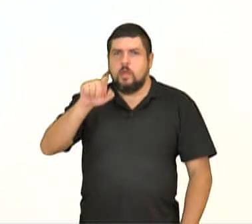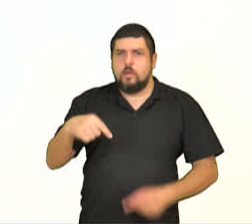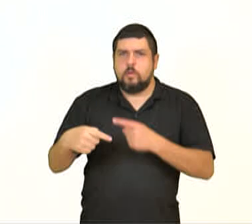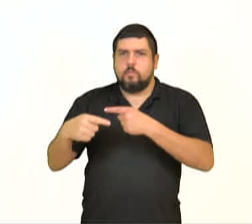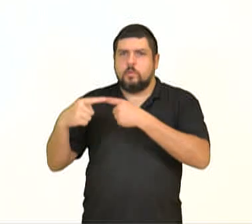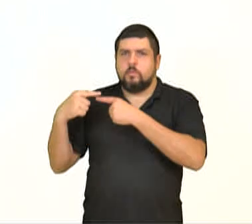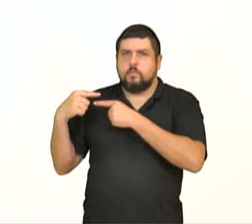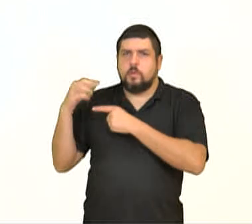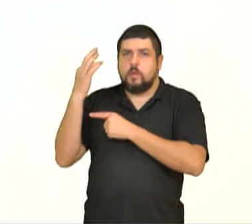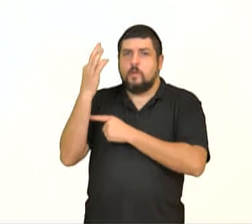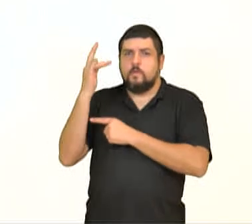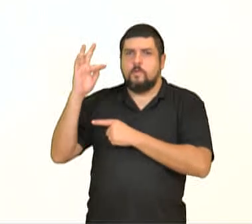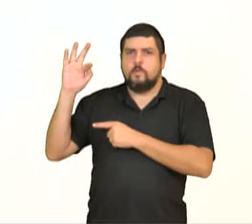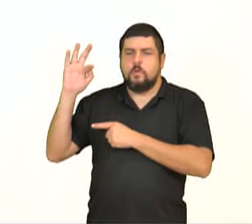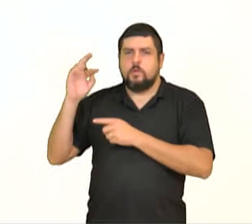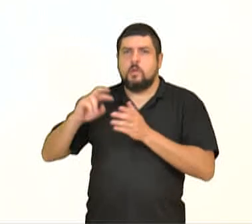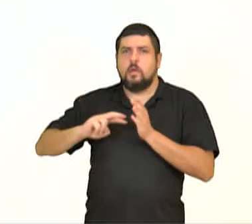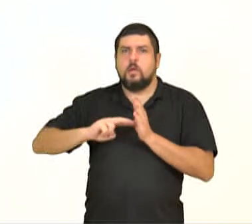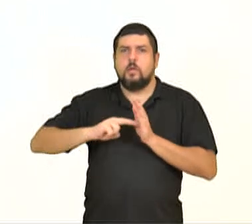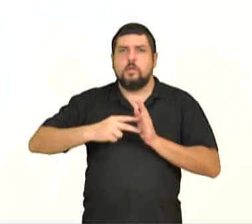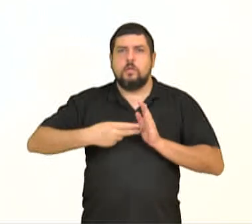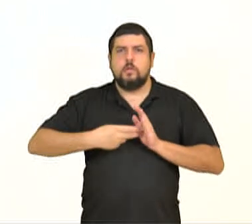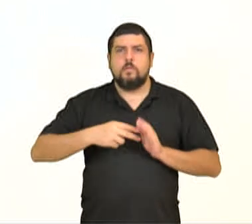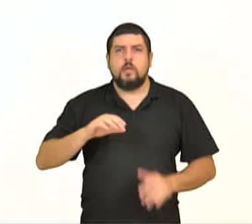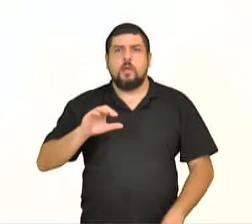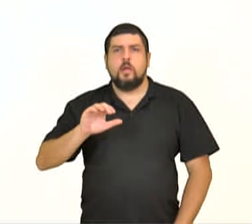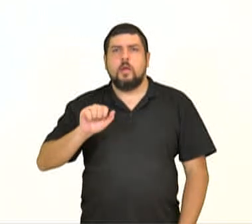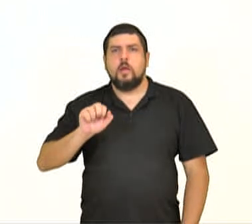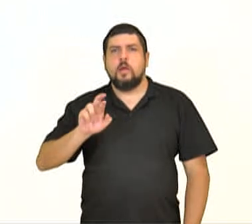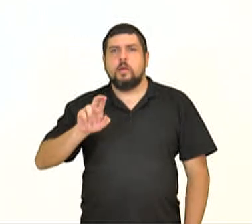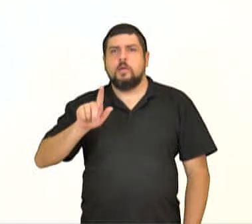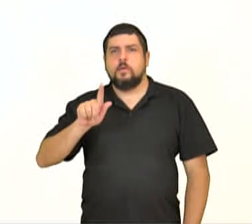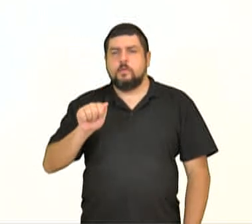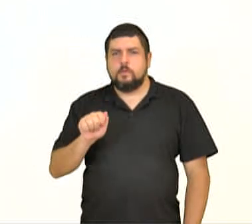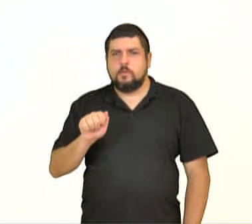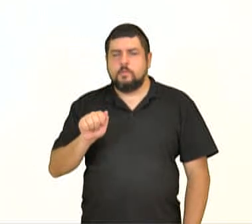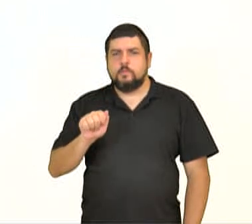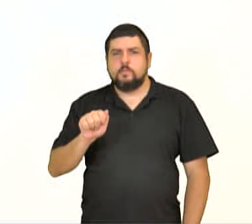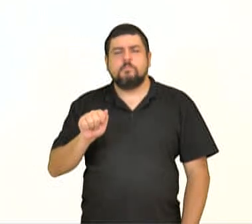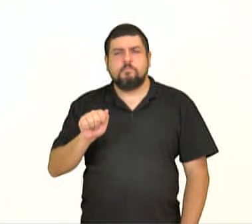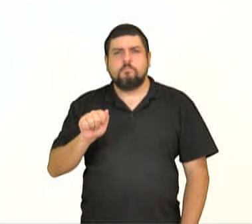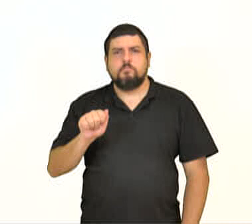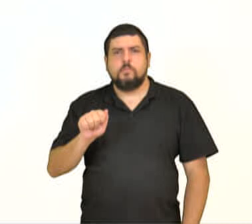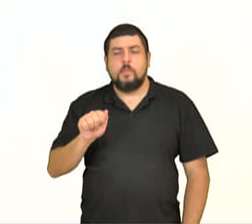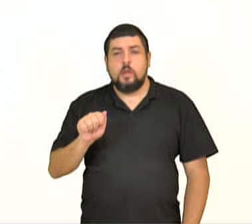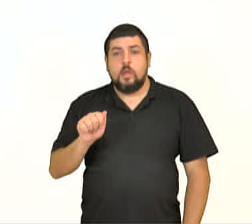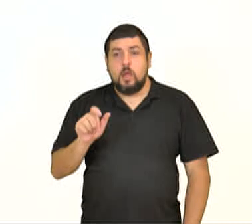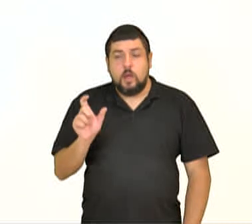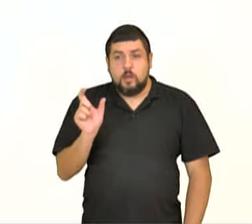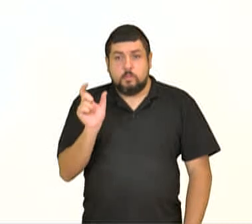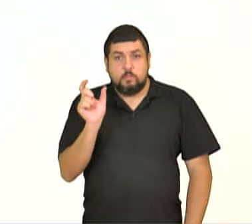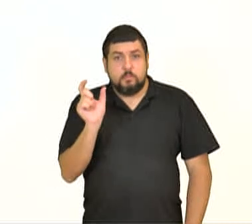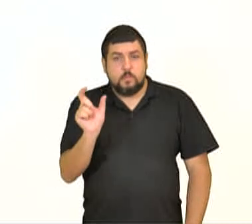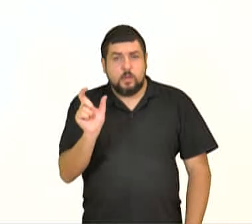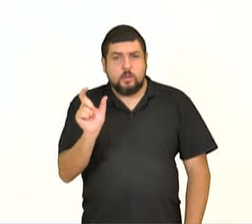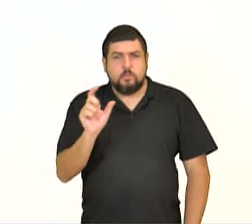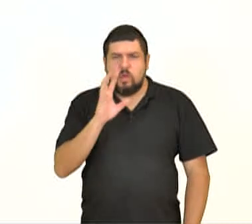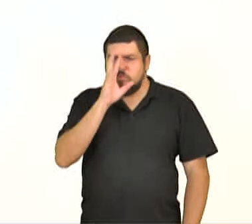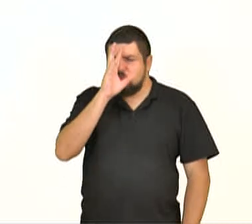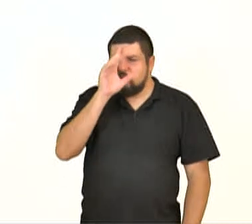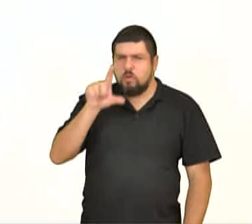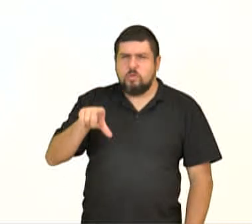carga. Esse nome não foi escolhido por acaso, visto que uma das principais características da charge